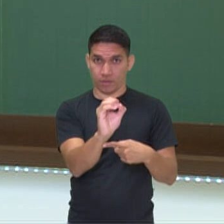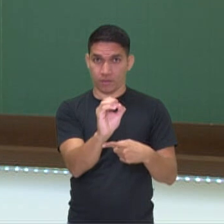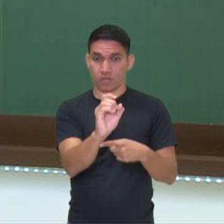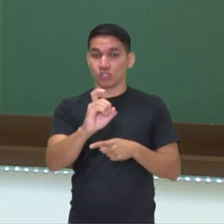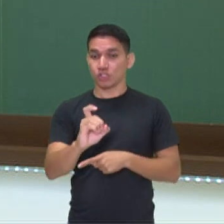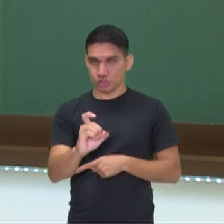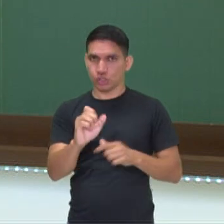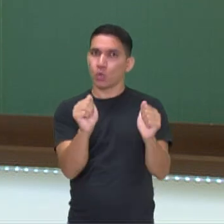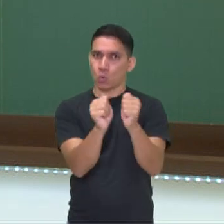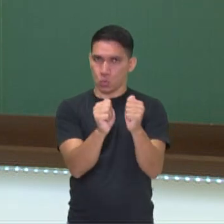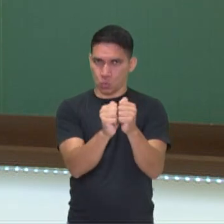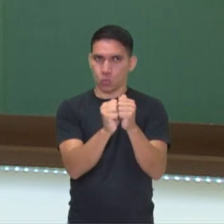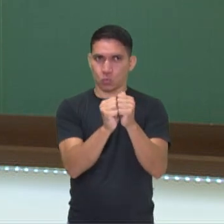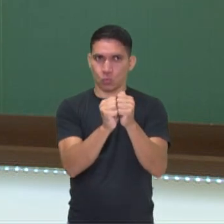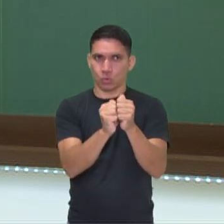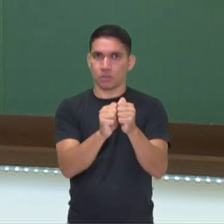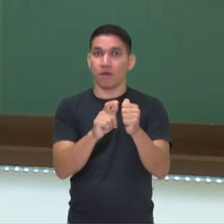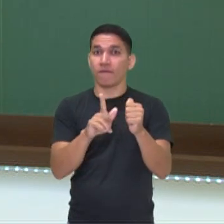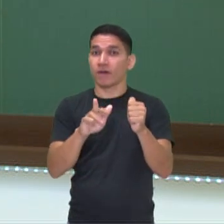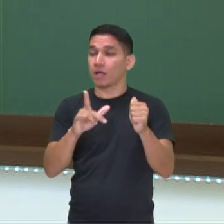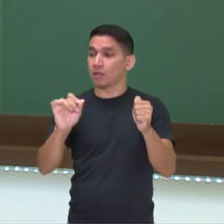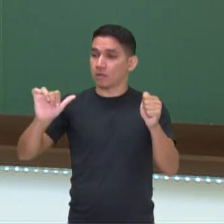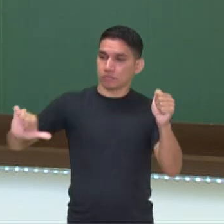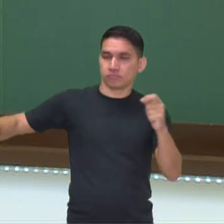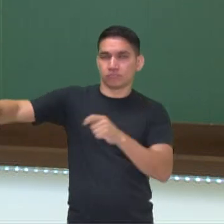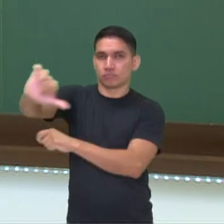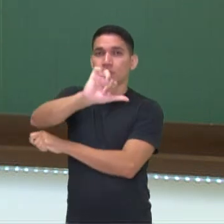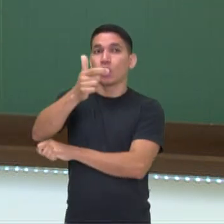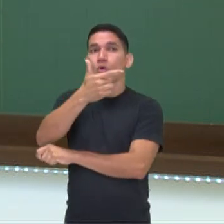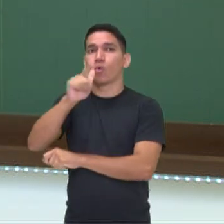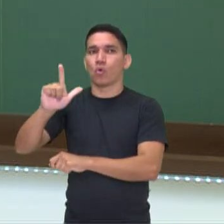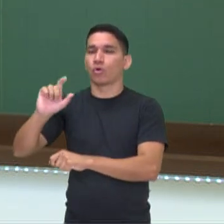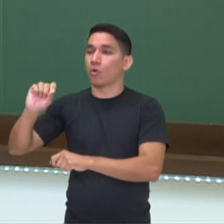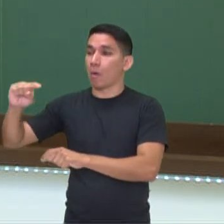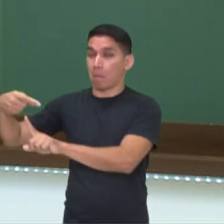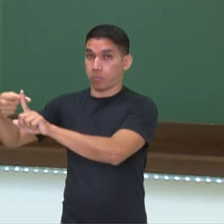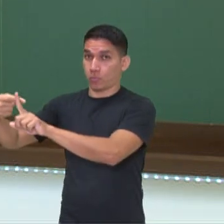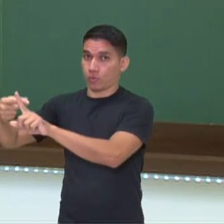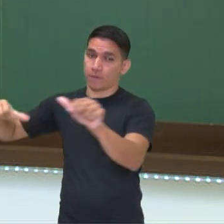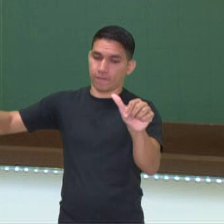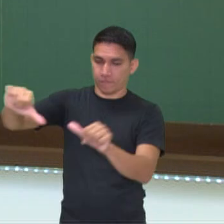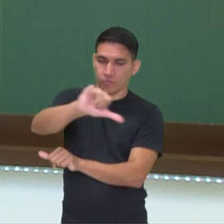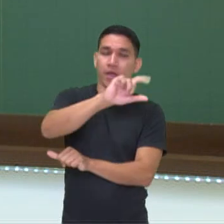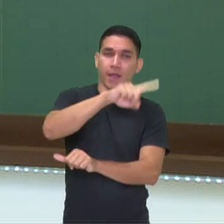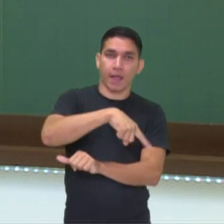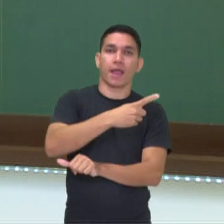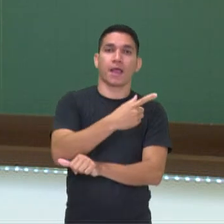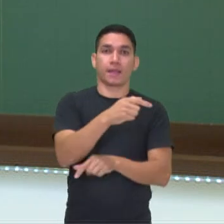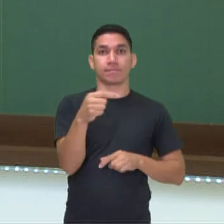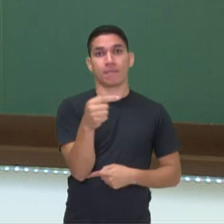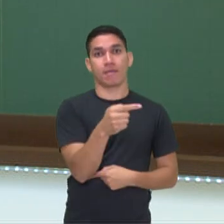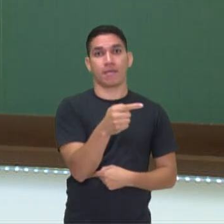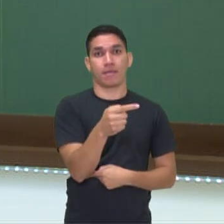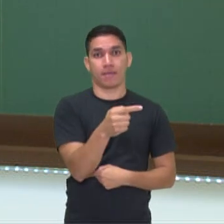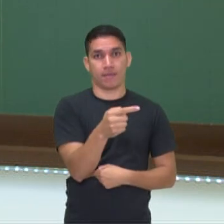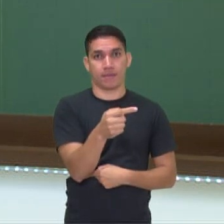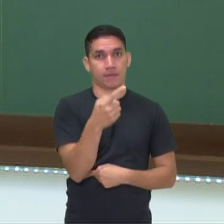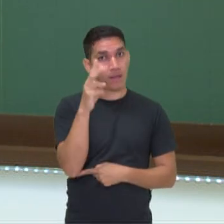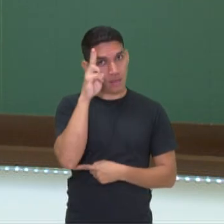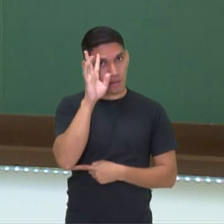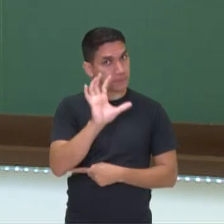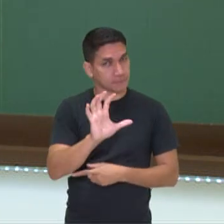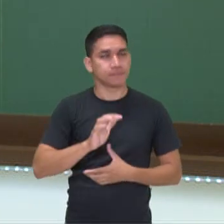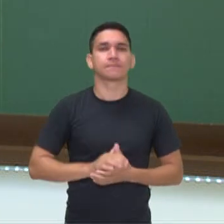junto, né, com 0,80, mas ele foi lá para o outro lado da igualdade. Ele estava positivo, ficou negativo, galerinha, né? Lembra